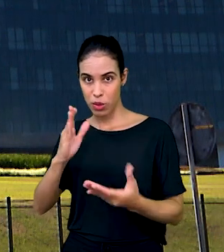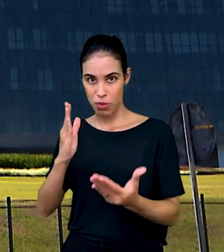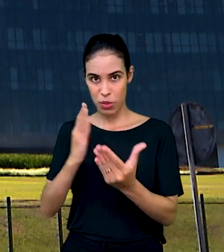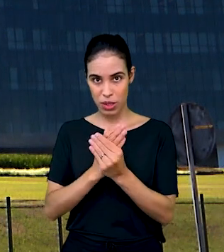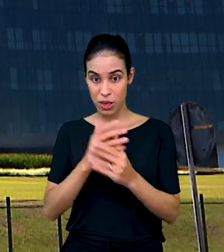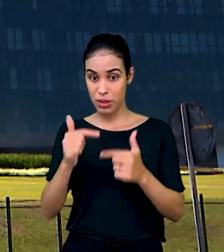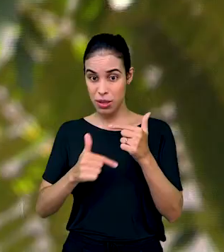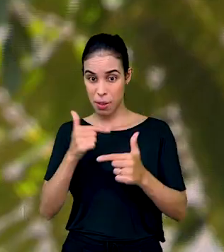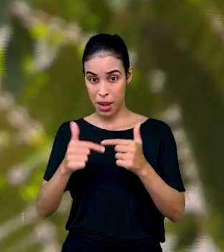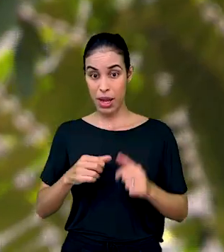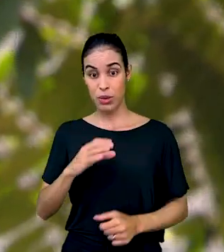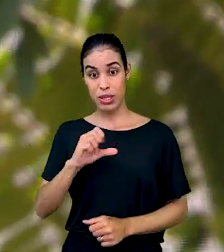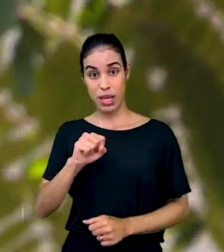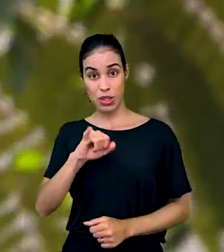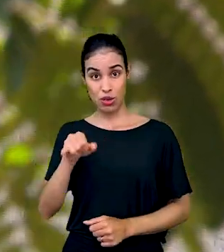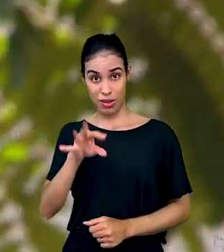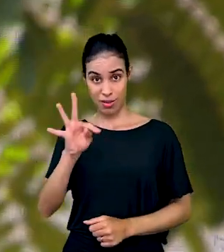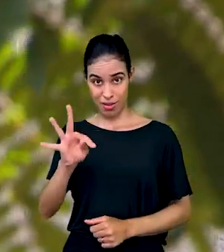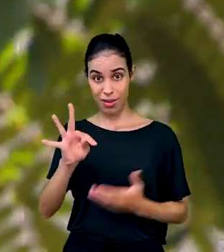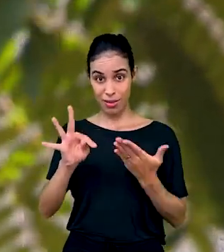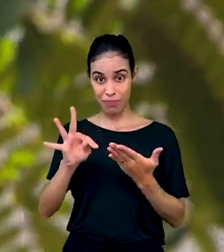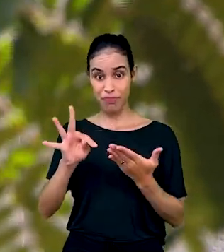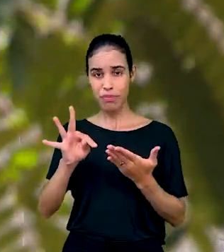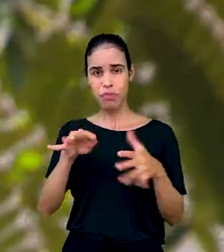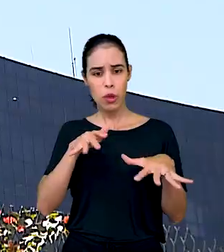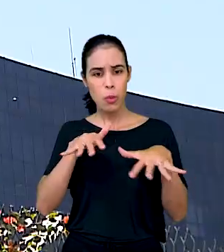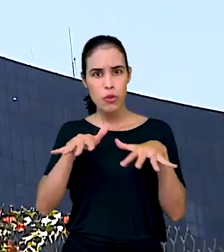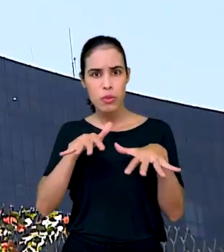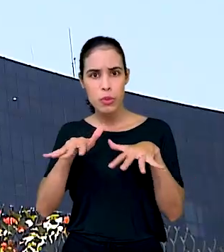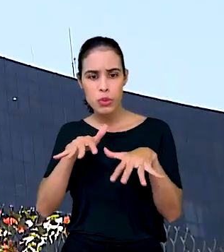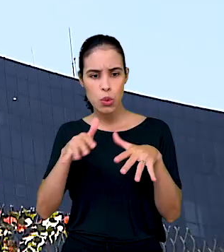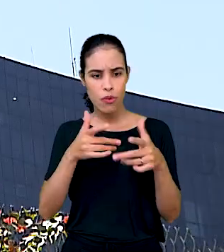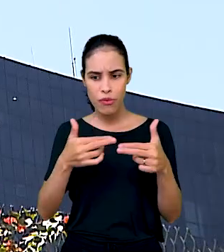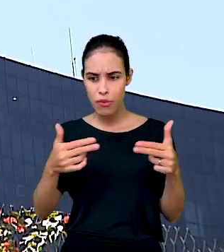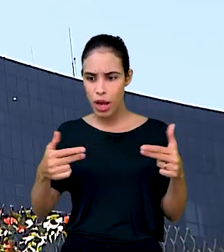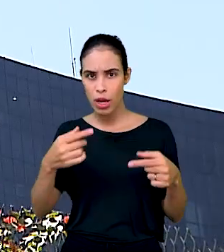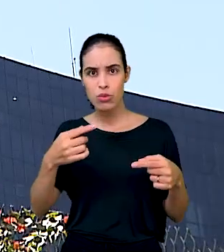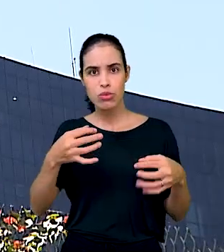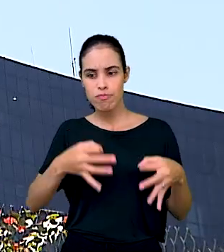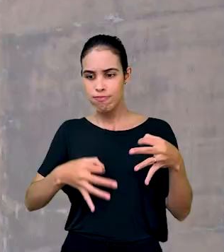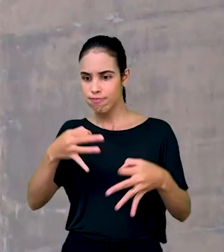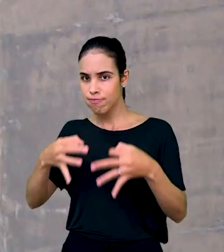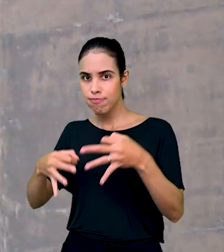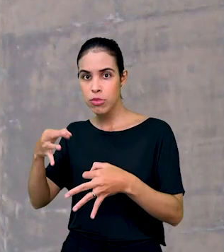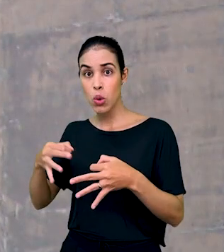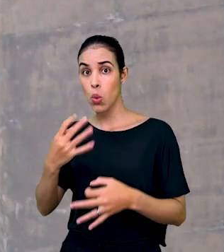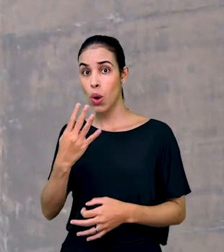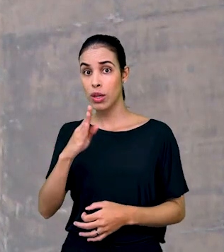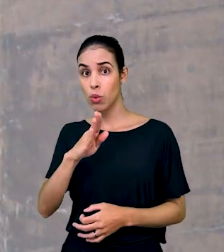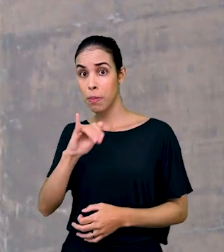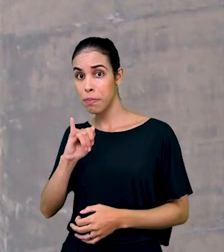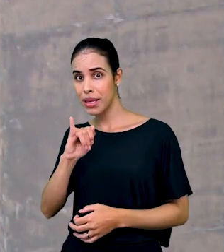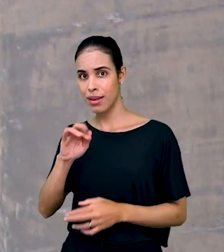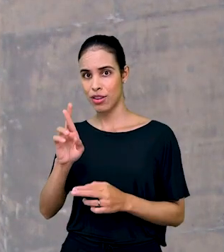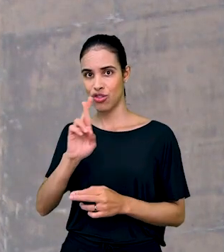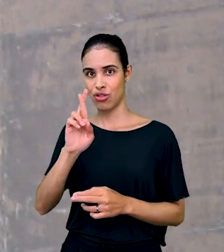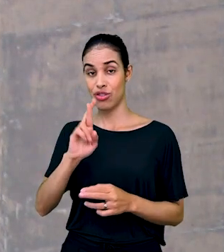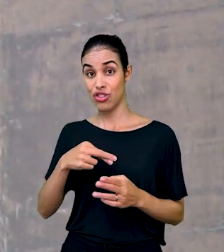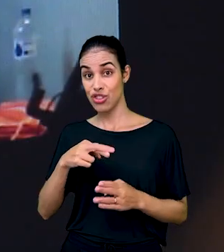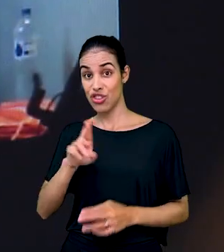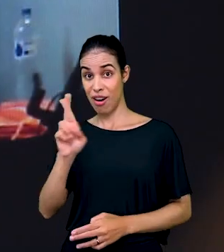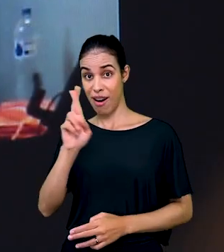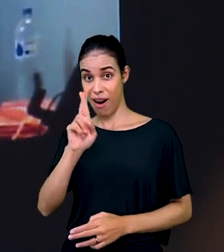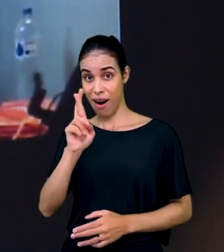com o levantamento parcial do Conselho Superior da Justiça do Trabalho, a movimentação este ano foi de mais de 4 bilhões de